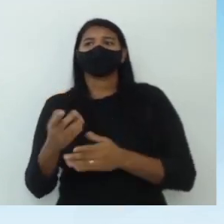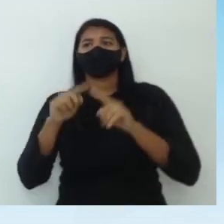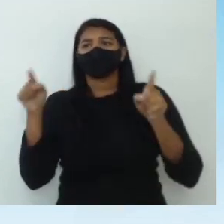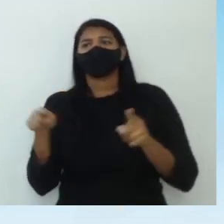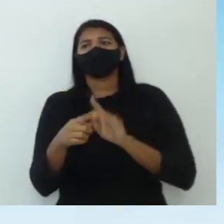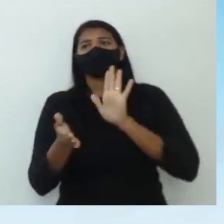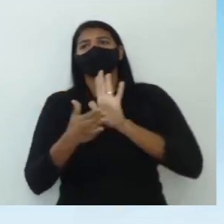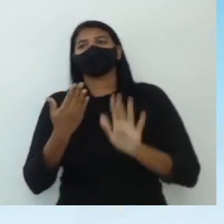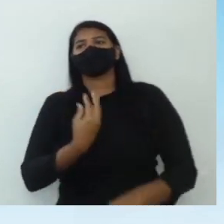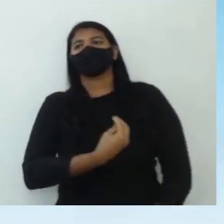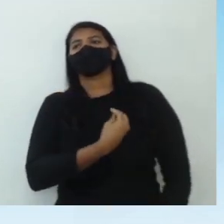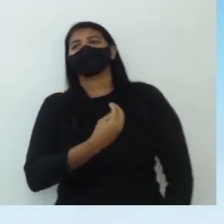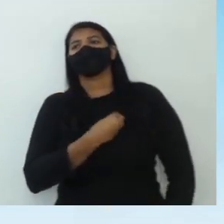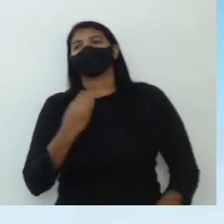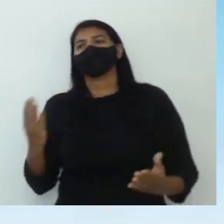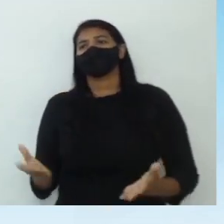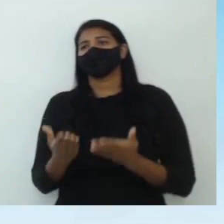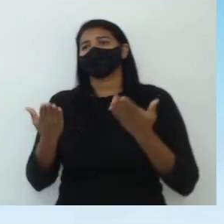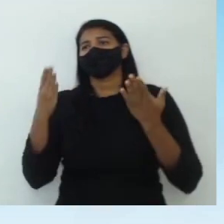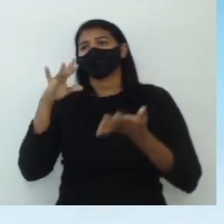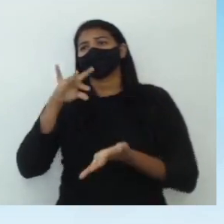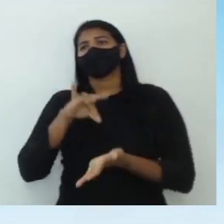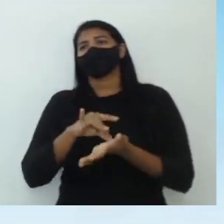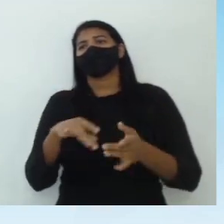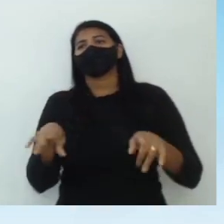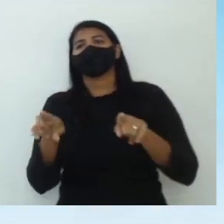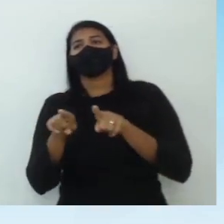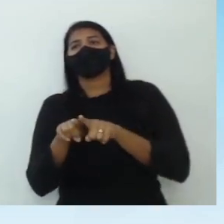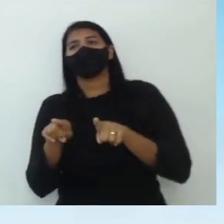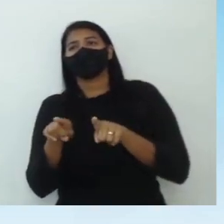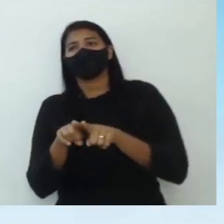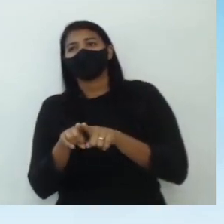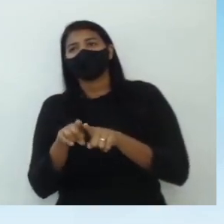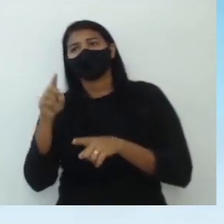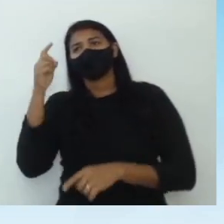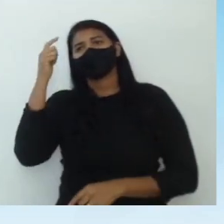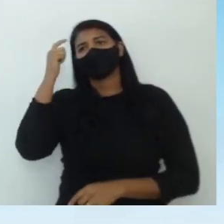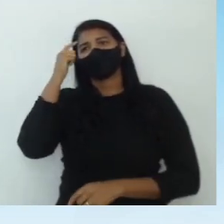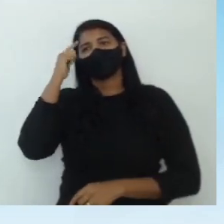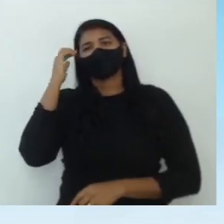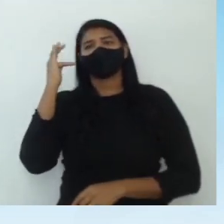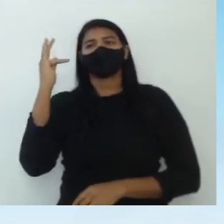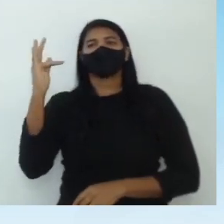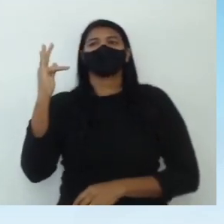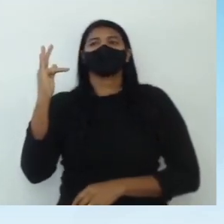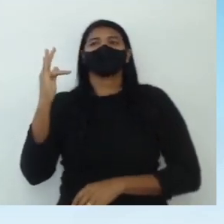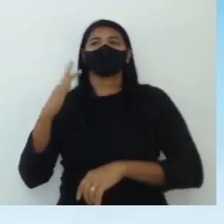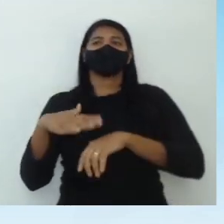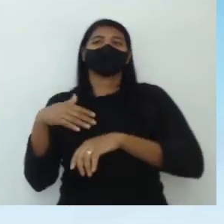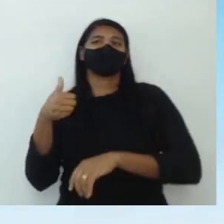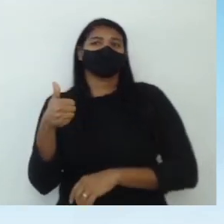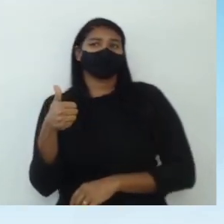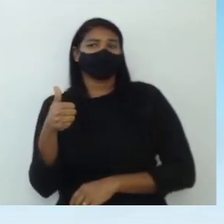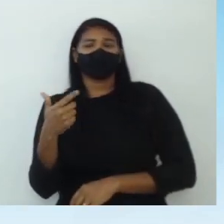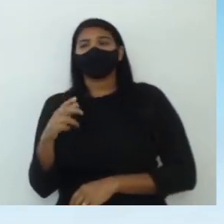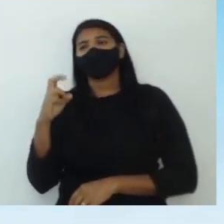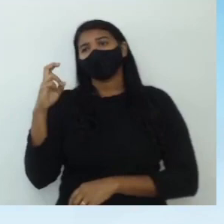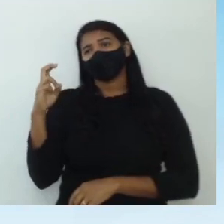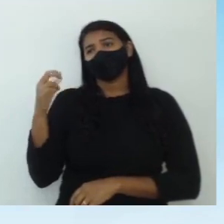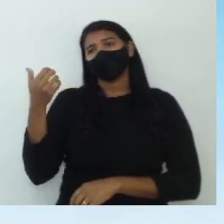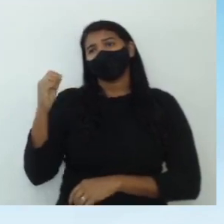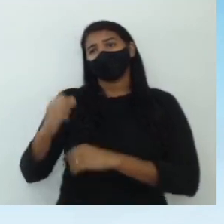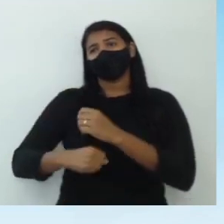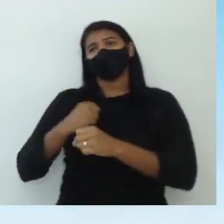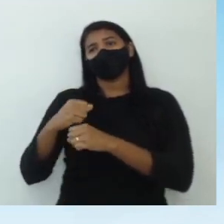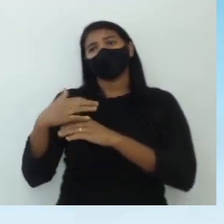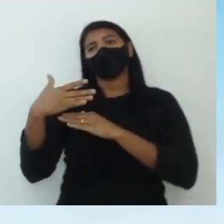vida diz sentido, né, faz sentido, tem relação com pensar no futuro, mas não só no futuro daqui a 5 ou 10 anos,